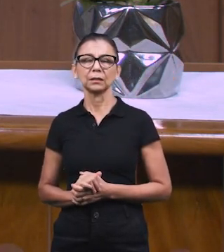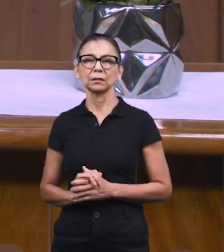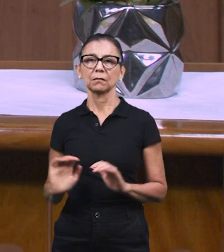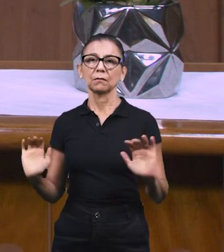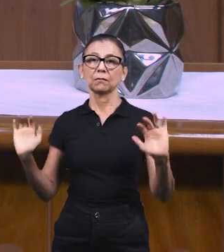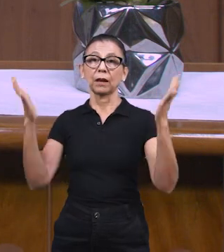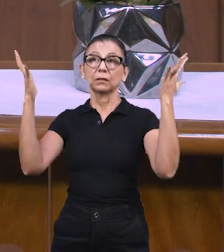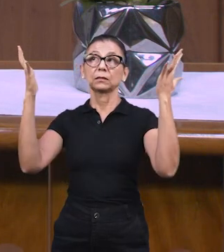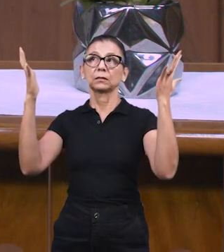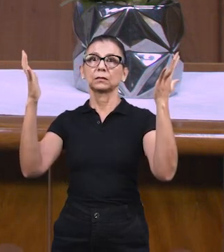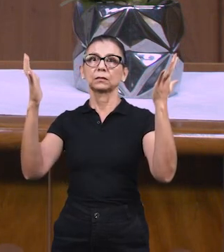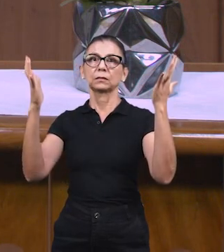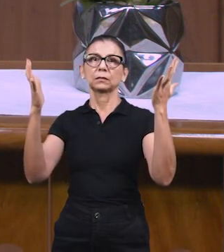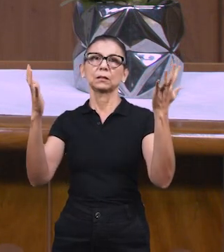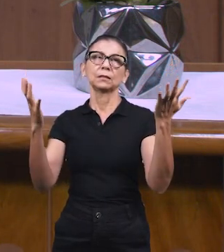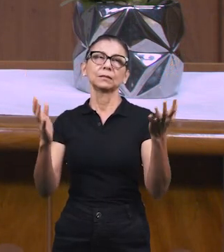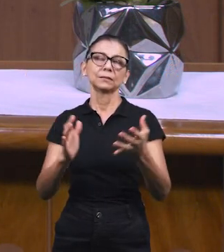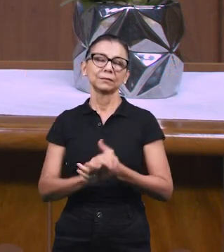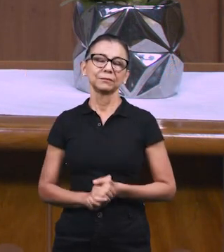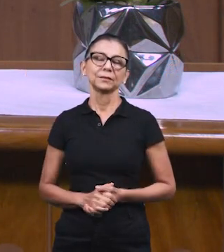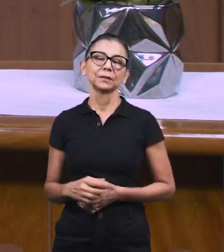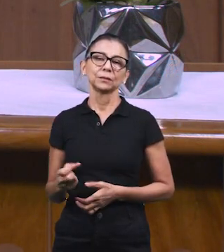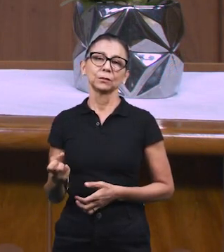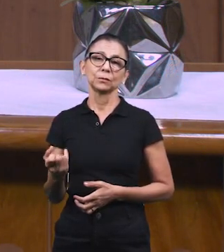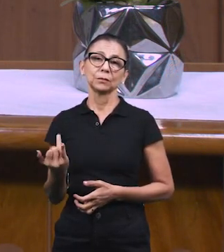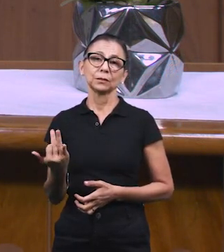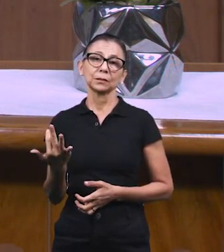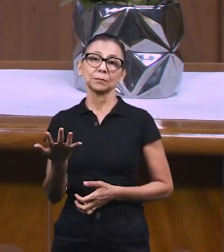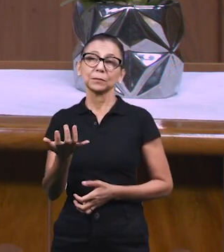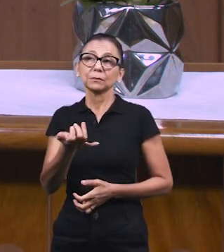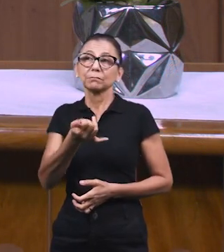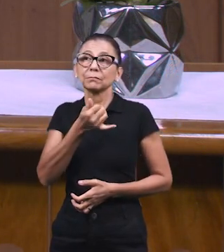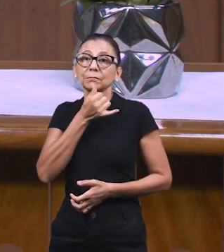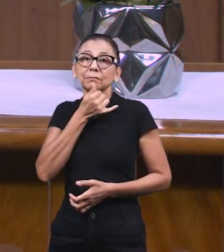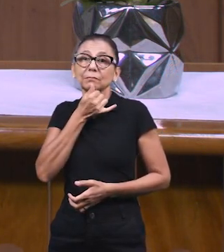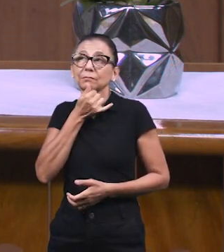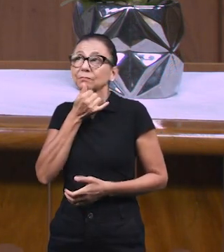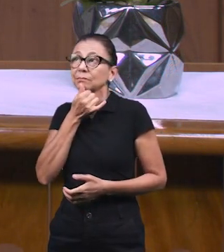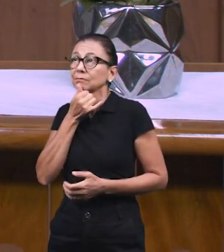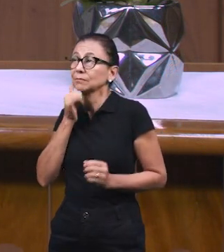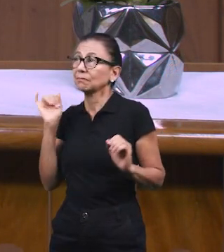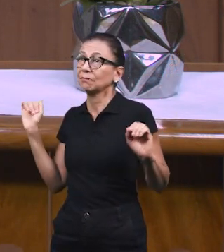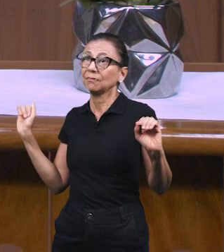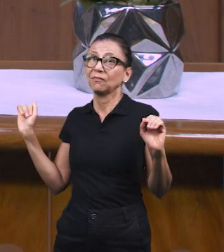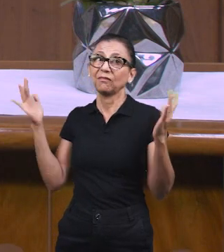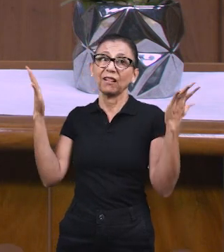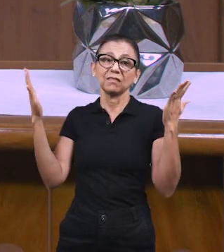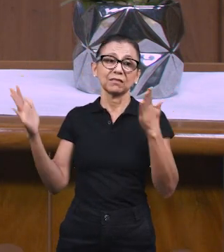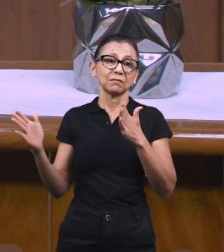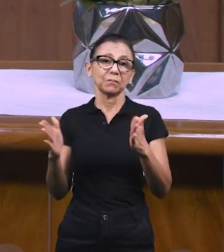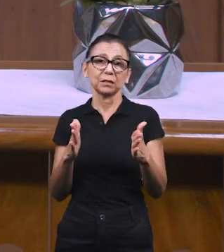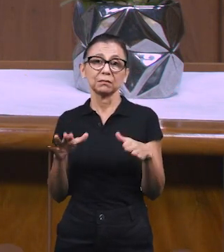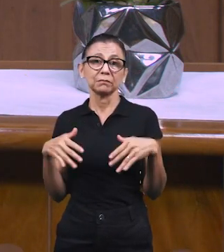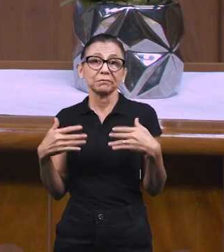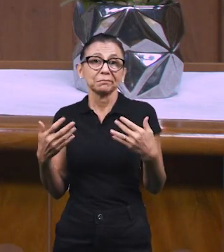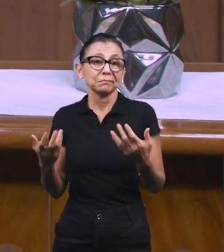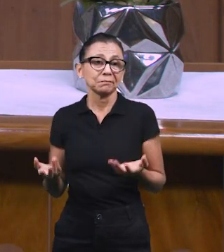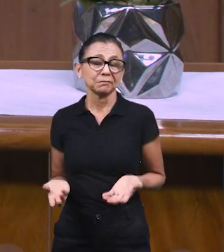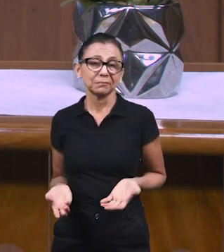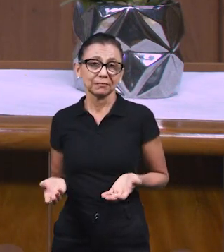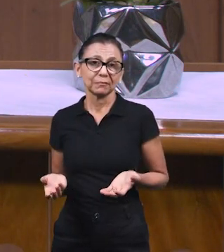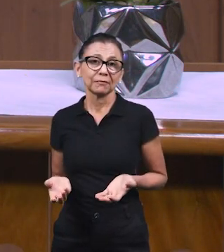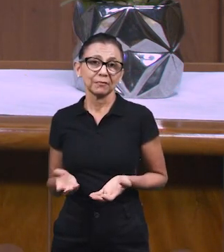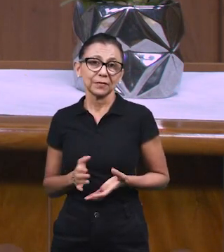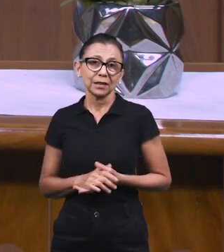pessoas estão tristes no meio de toda essa festa. E a tristeza do homem,